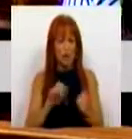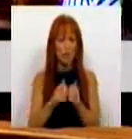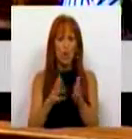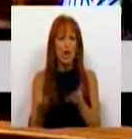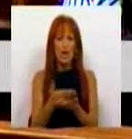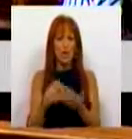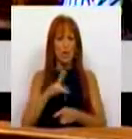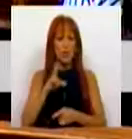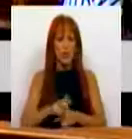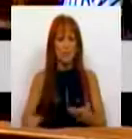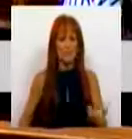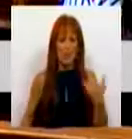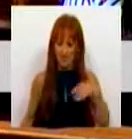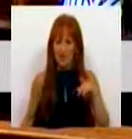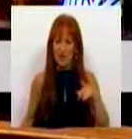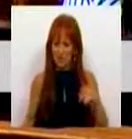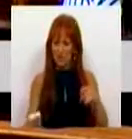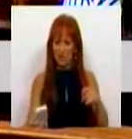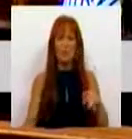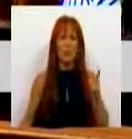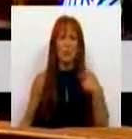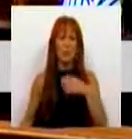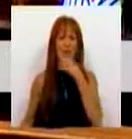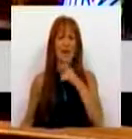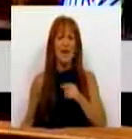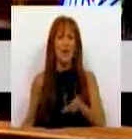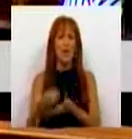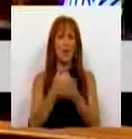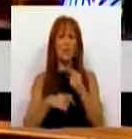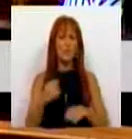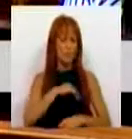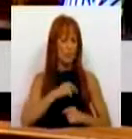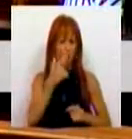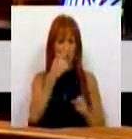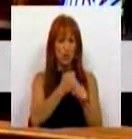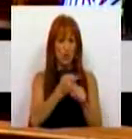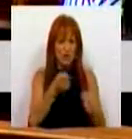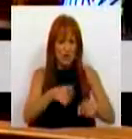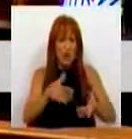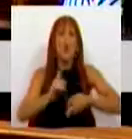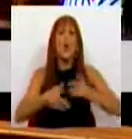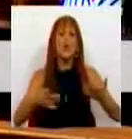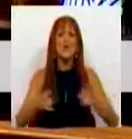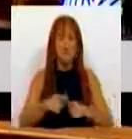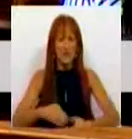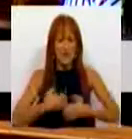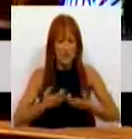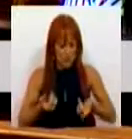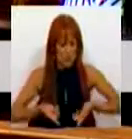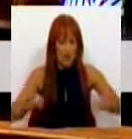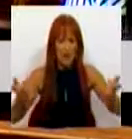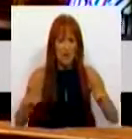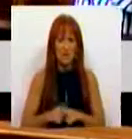toda a economia portuguesa. Mas não é de sumenos também falar na recuperação dos rendimentos dos trabalhadores e naquilo que isso significa